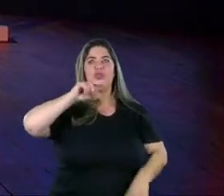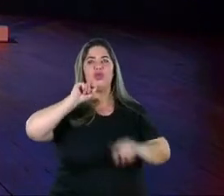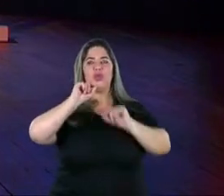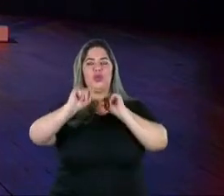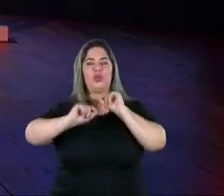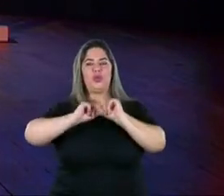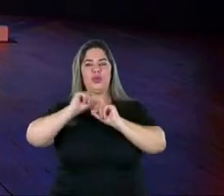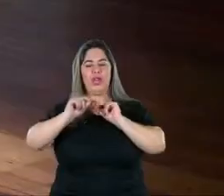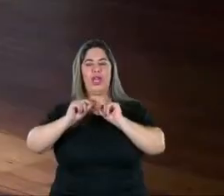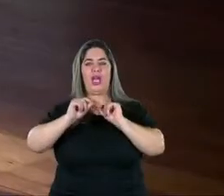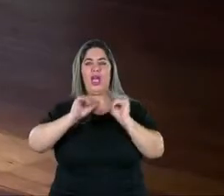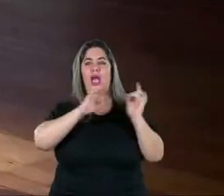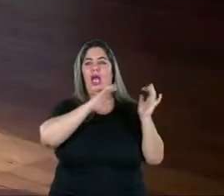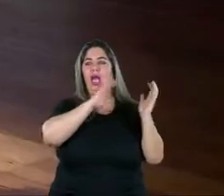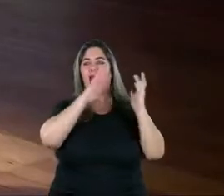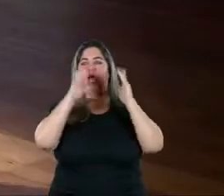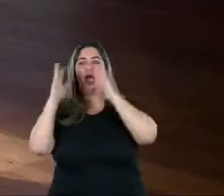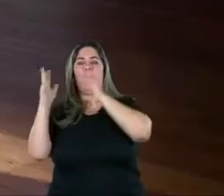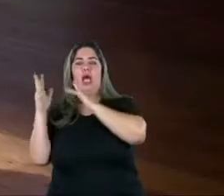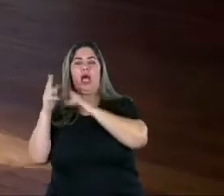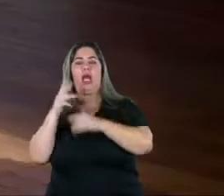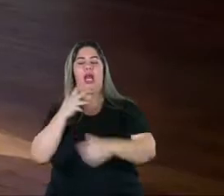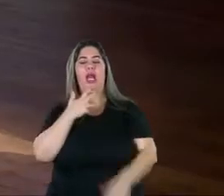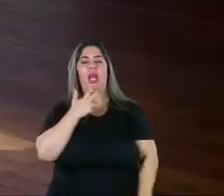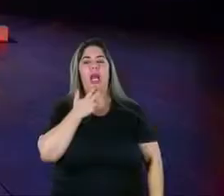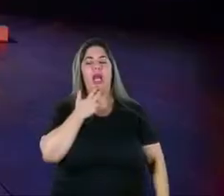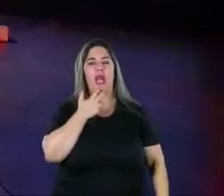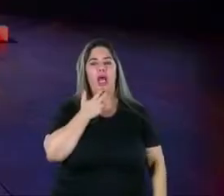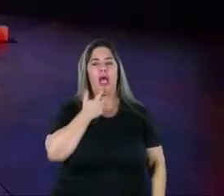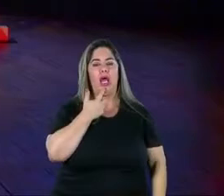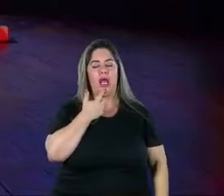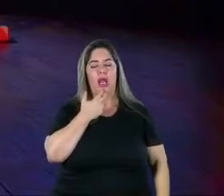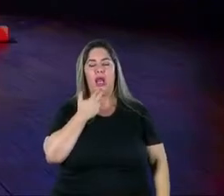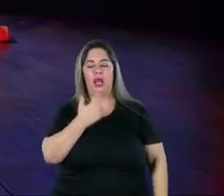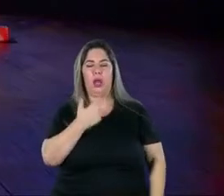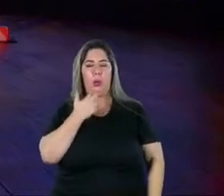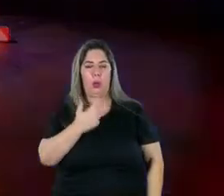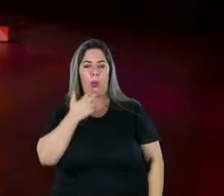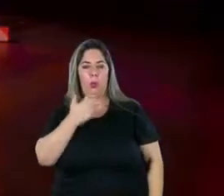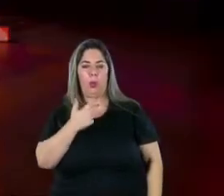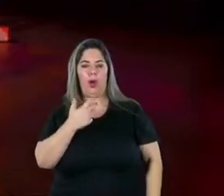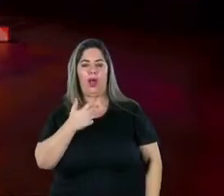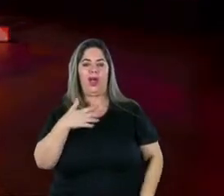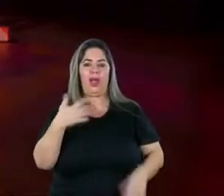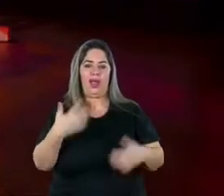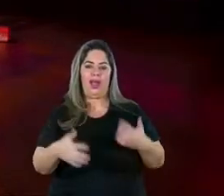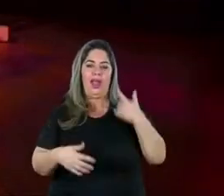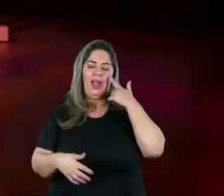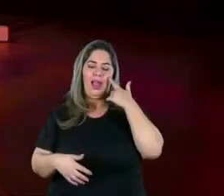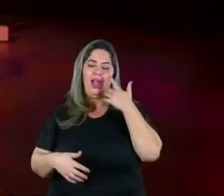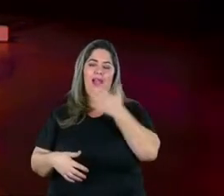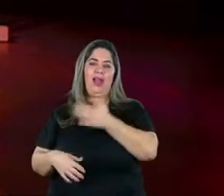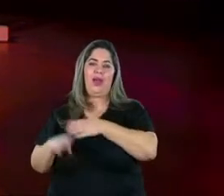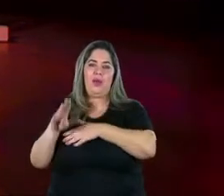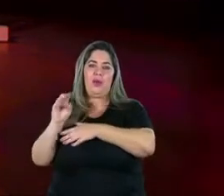toda uma trajetória da nossa língua, né? E aí, aqui, o boi em seu estado natural.